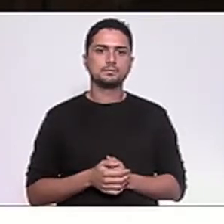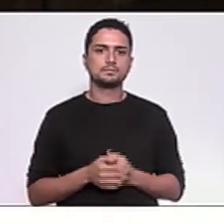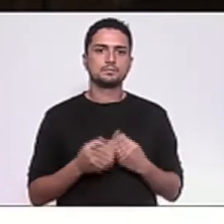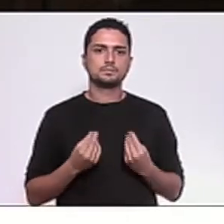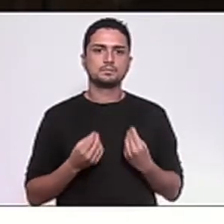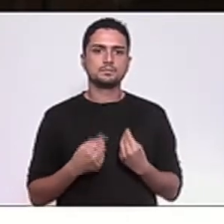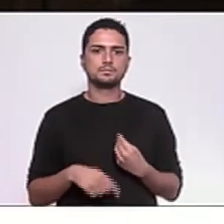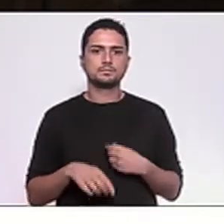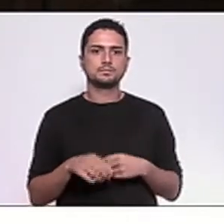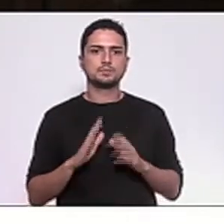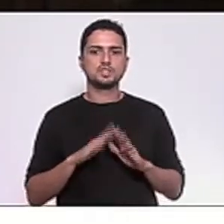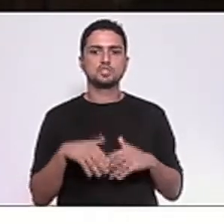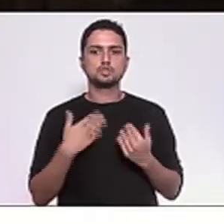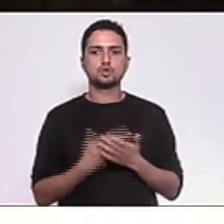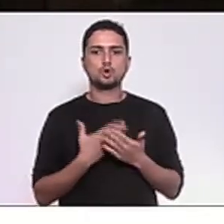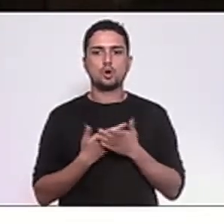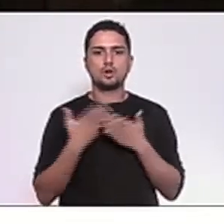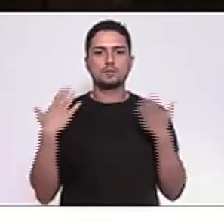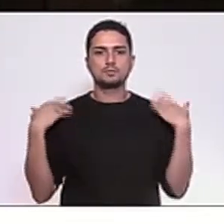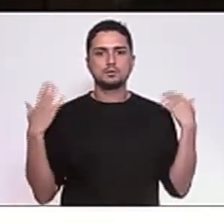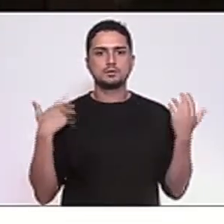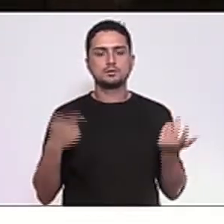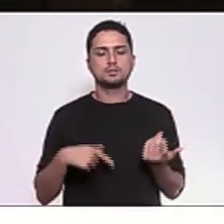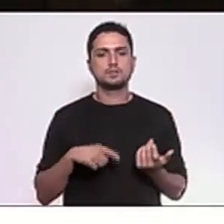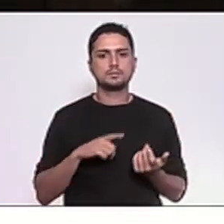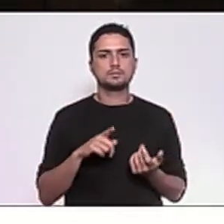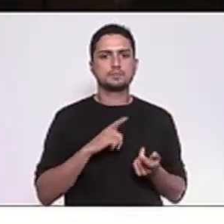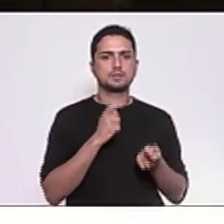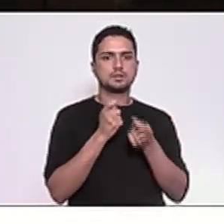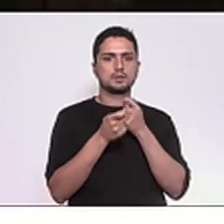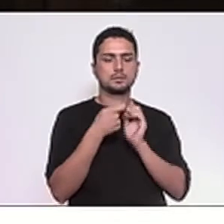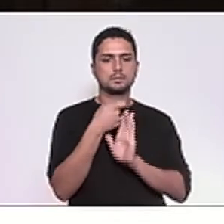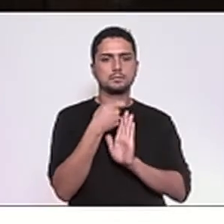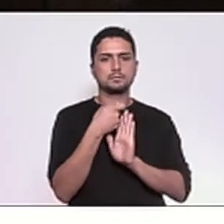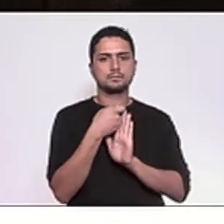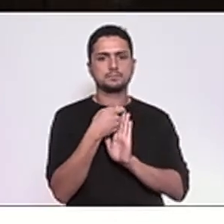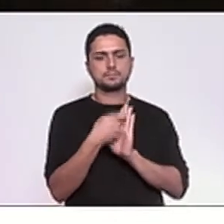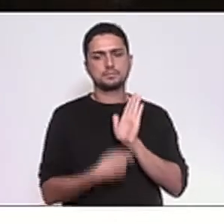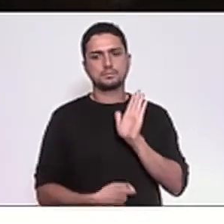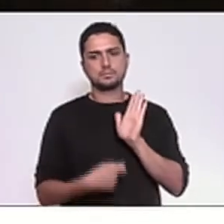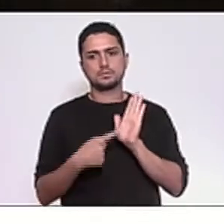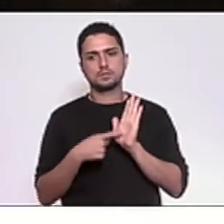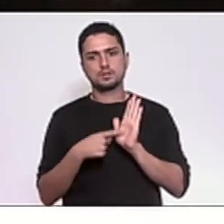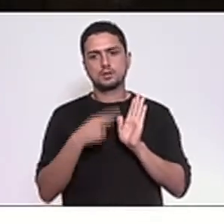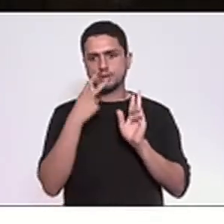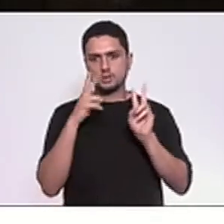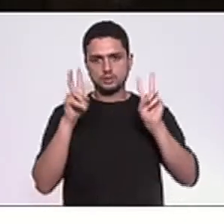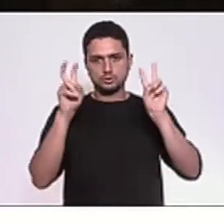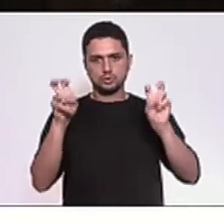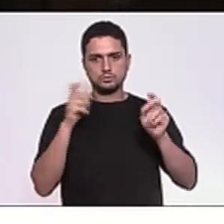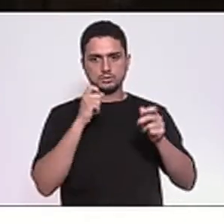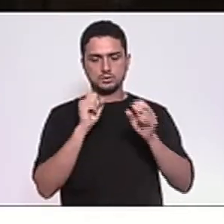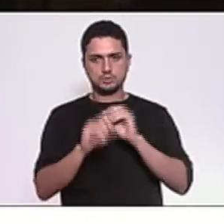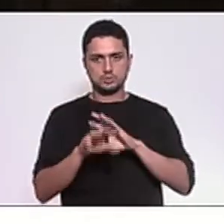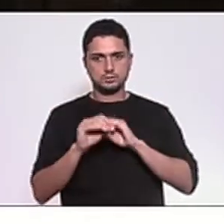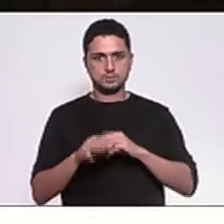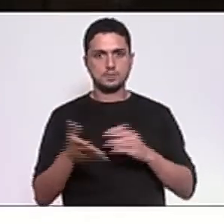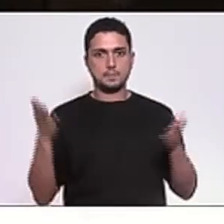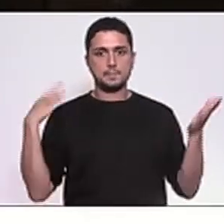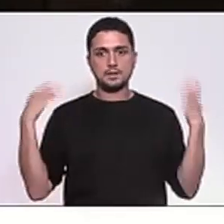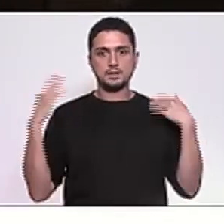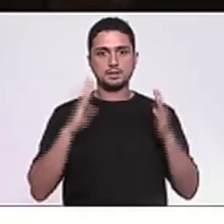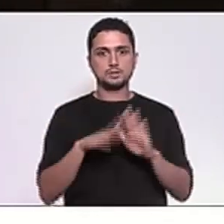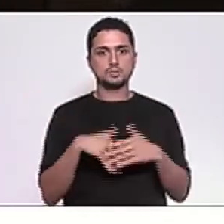essas escolas militares. Uma matéria apresentada sobre educação, a militarização